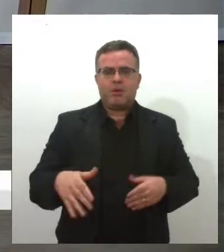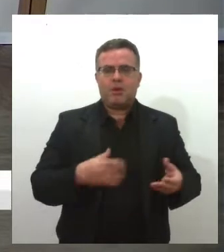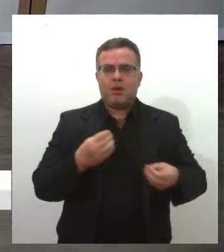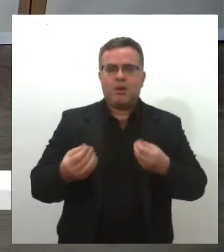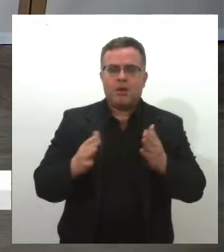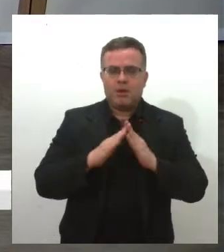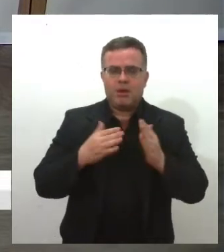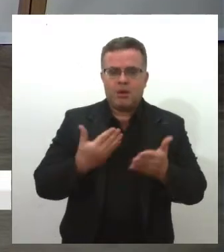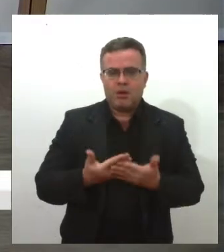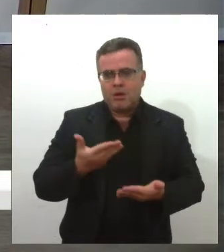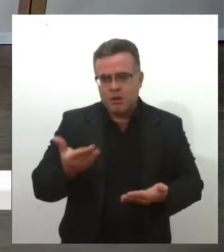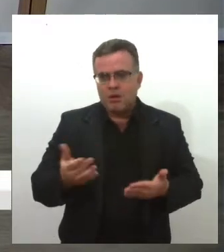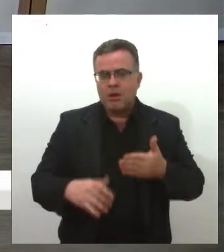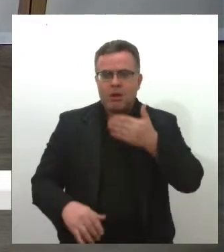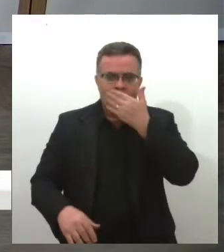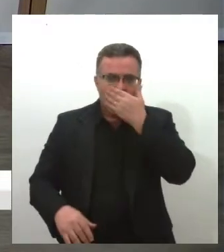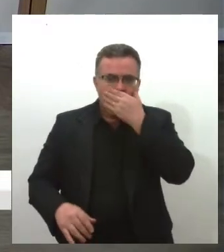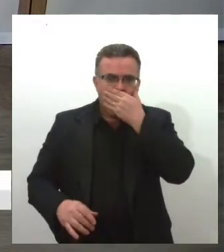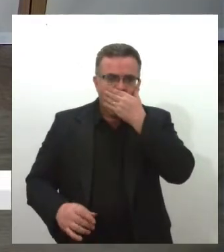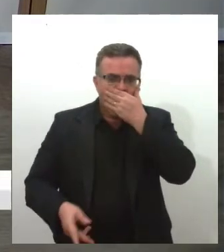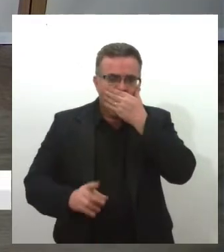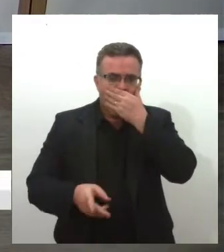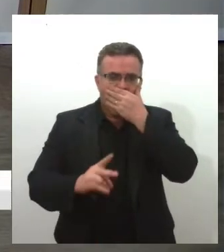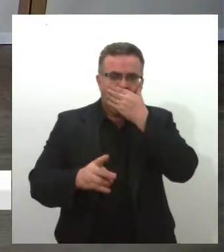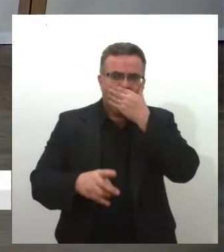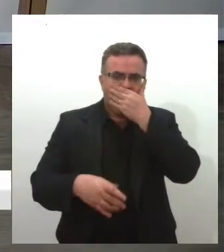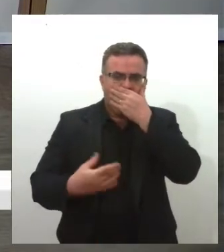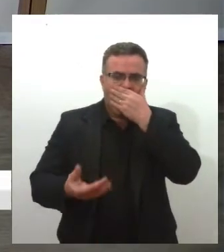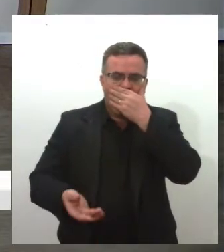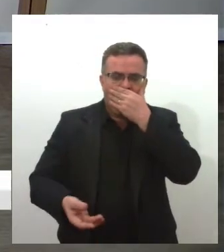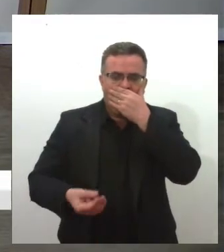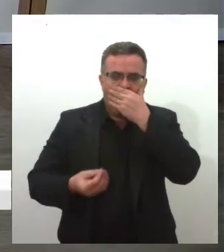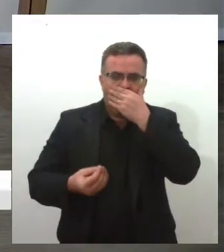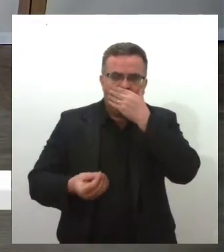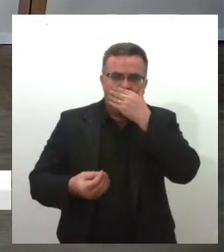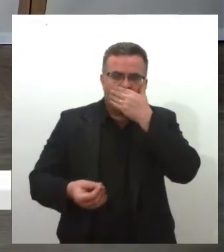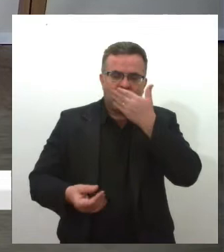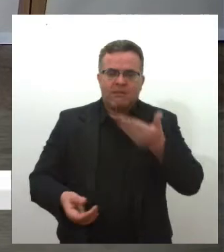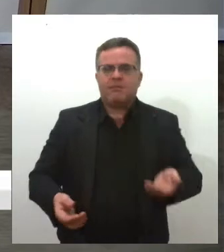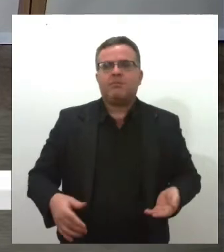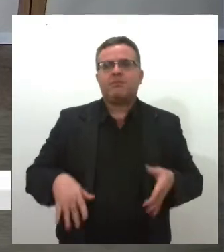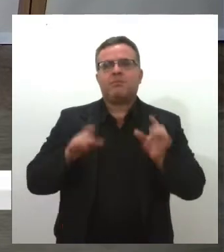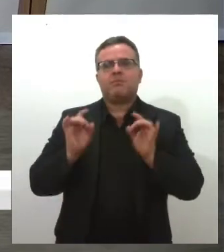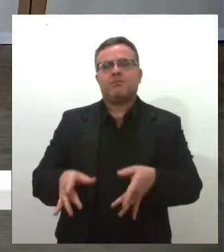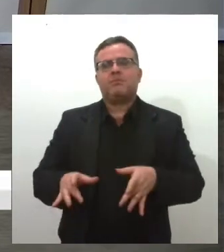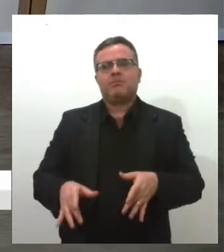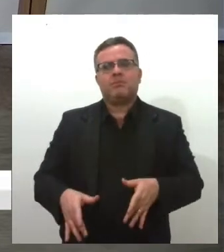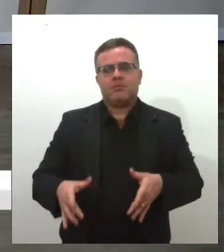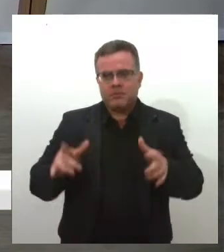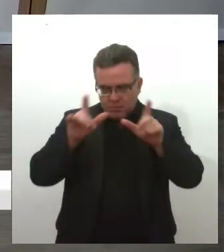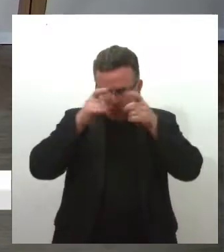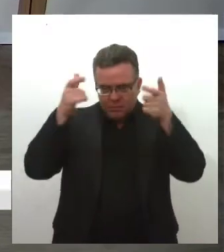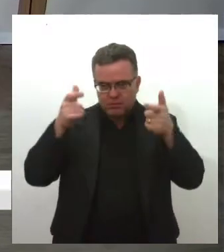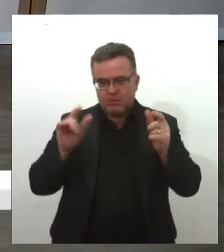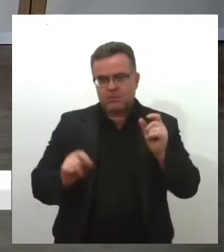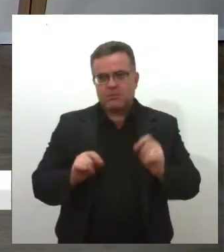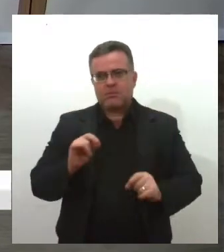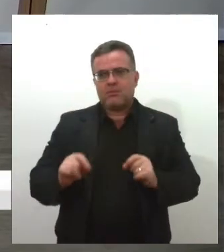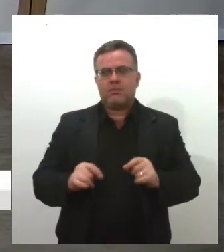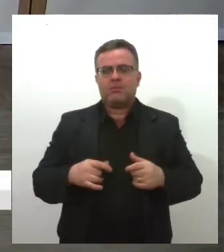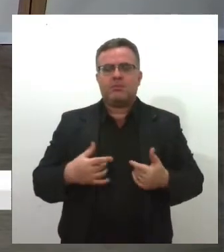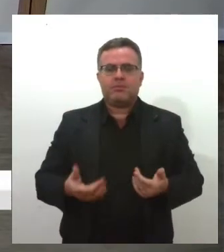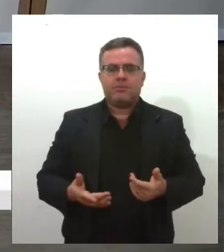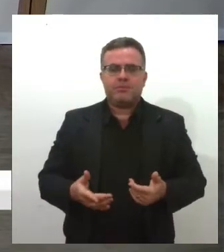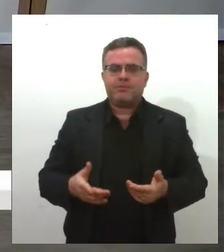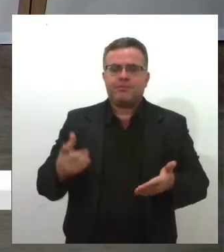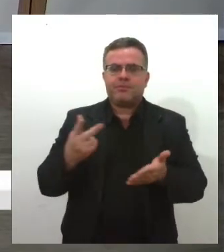escola? Então, na realidade, o que a lei diz é que não pode haver abandono intelectual, né? Uhum. E no caso da